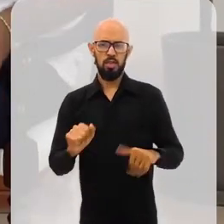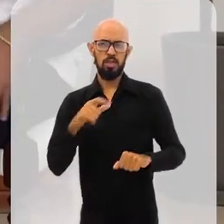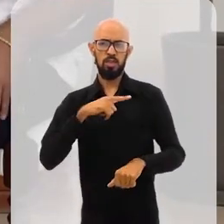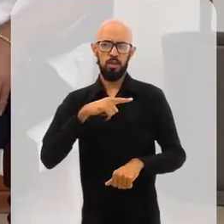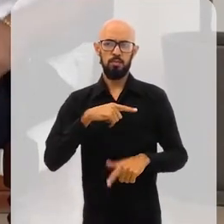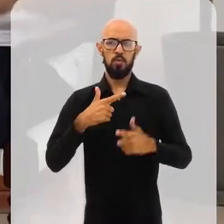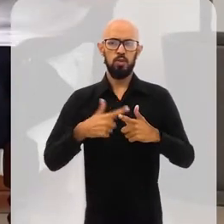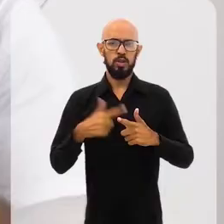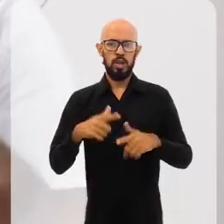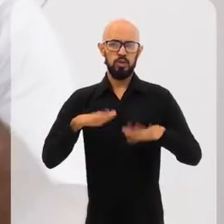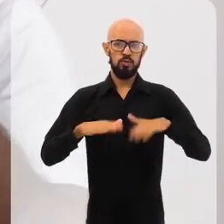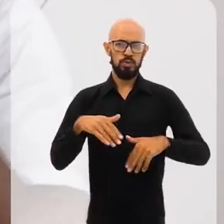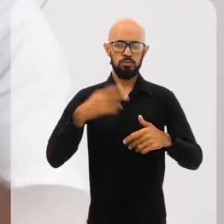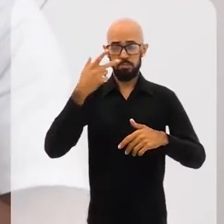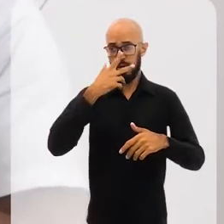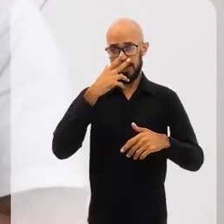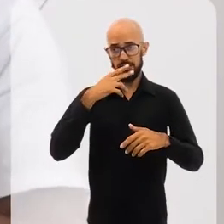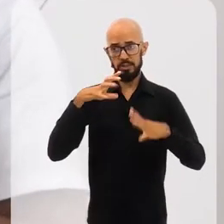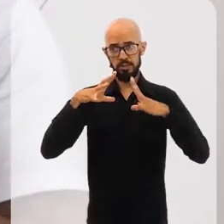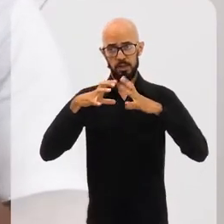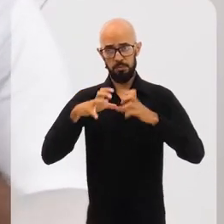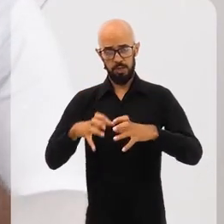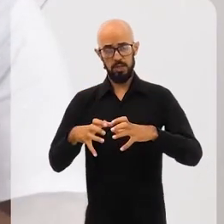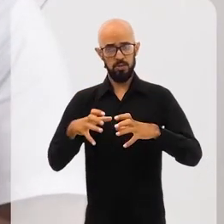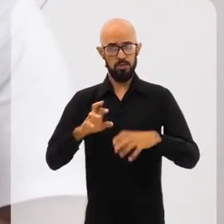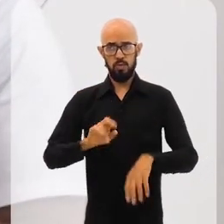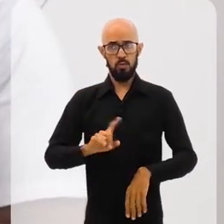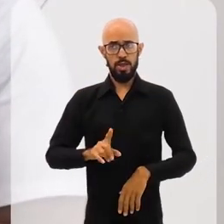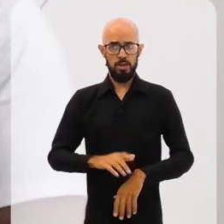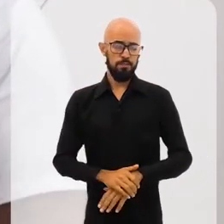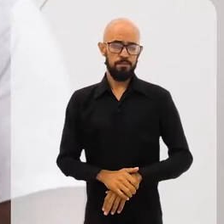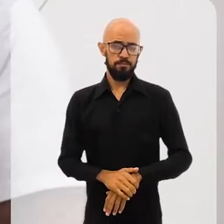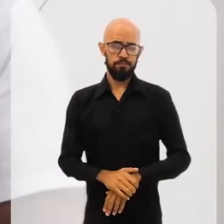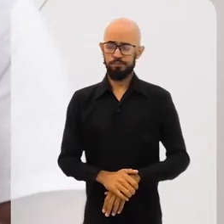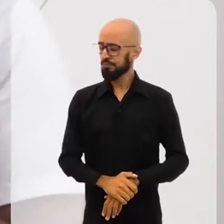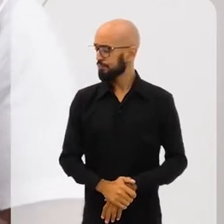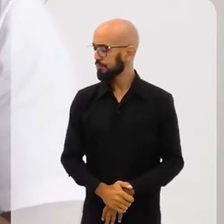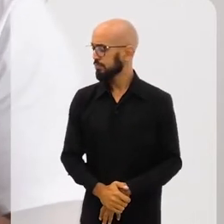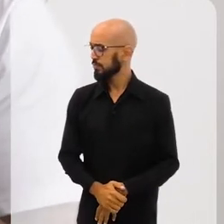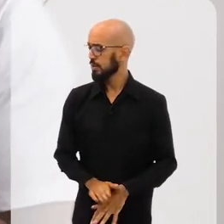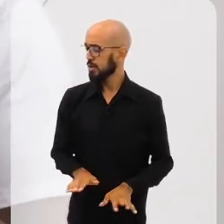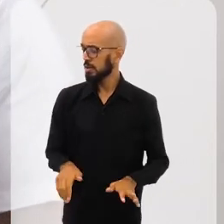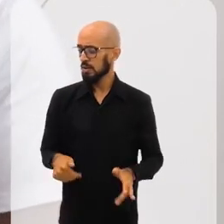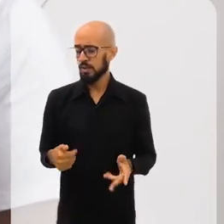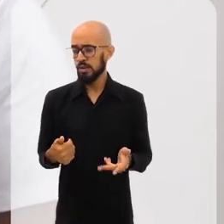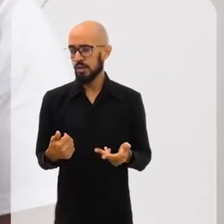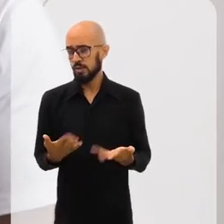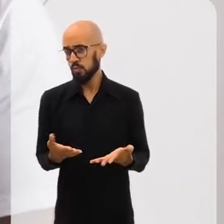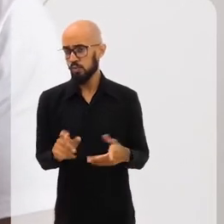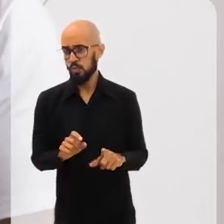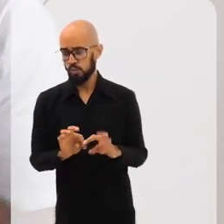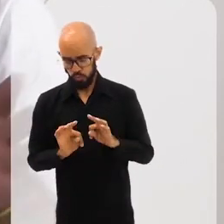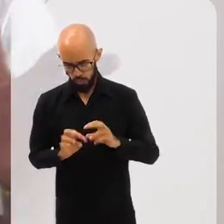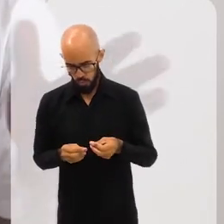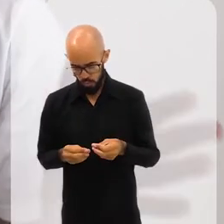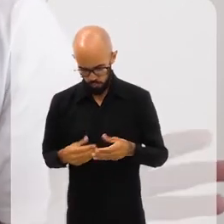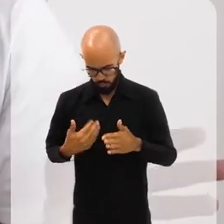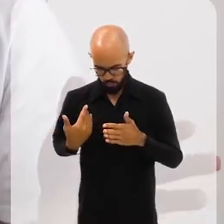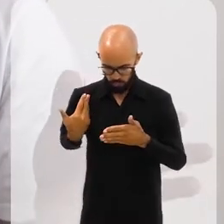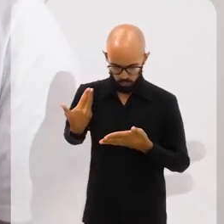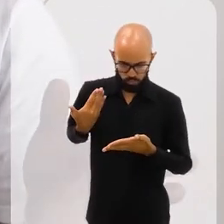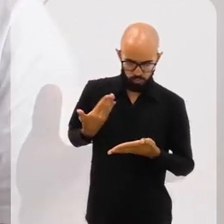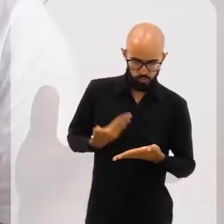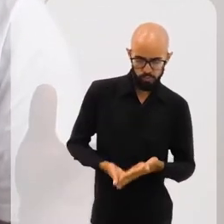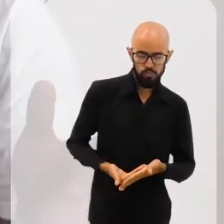delicada falar sobre isso, porque as pessoas hoje acham que a gente está brigando, que a gente está guerreando de alguma forma, e não é isso, não é isso. Ela, com